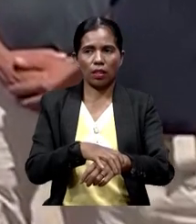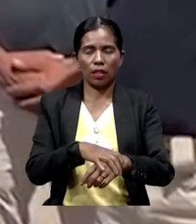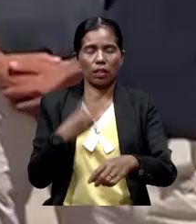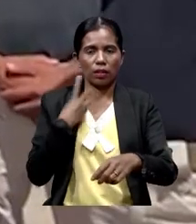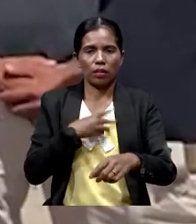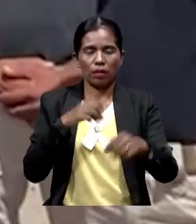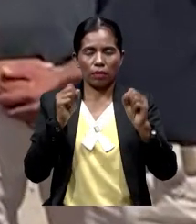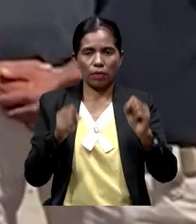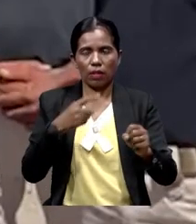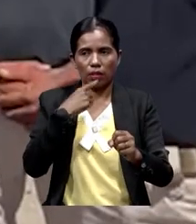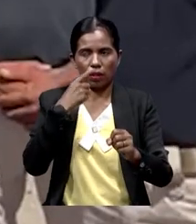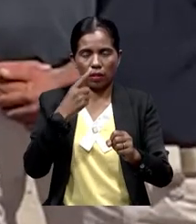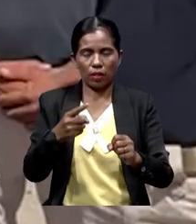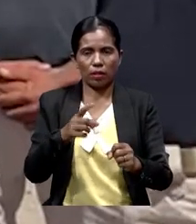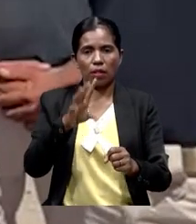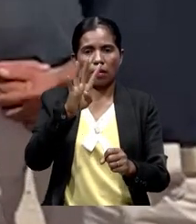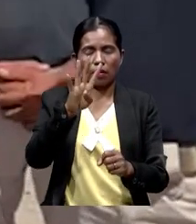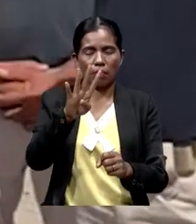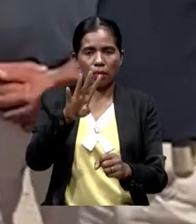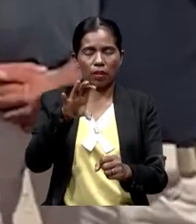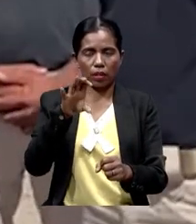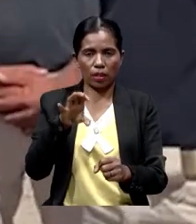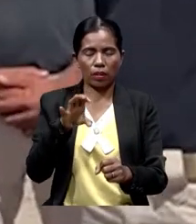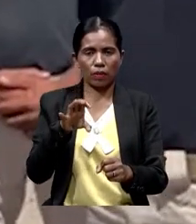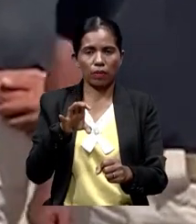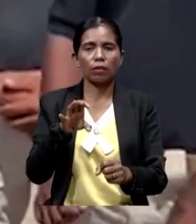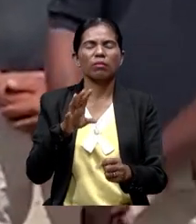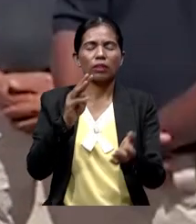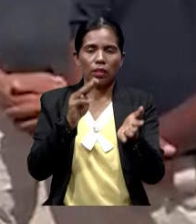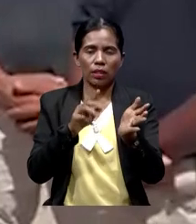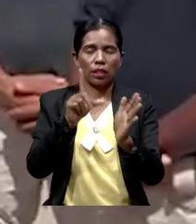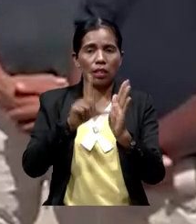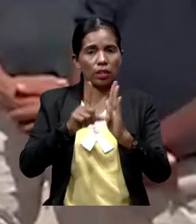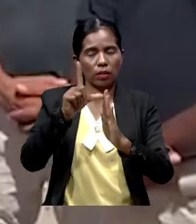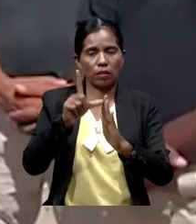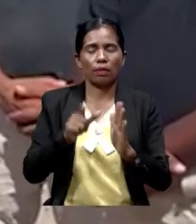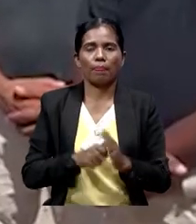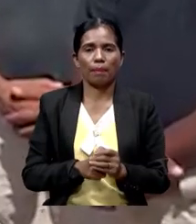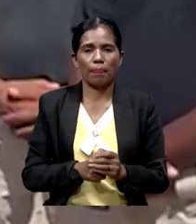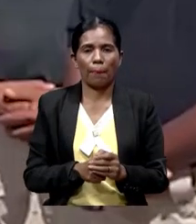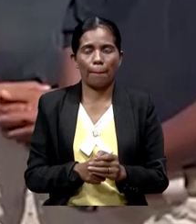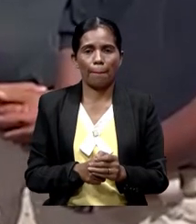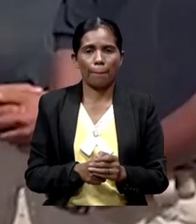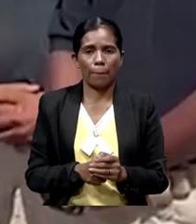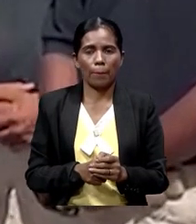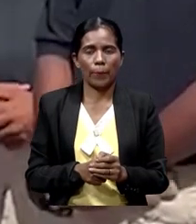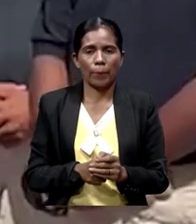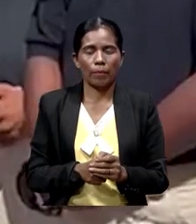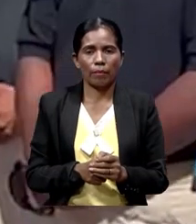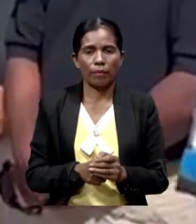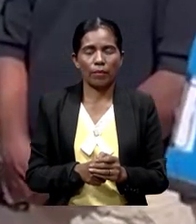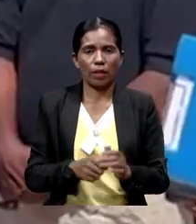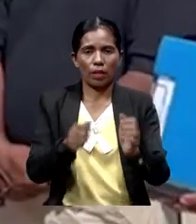vai 4 toneladas, ou 4 mil litros, e total o seu objeto de uma que é,